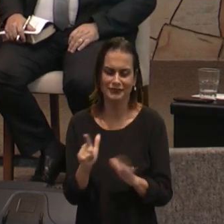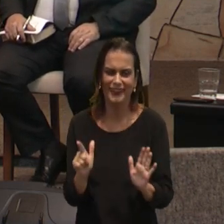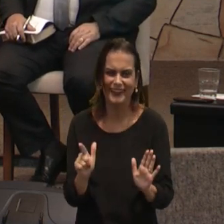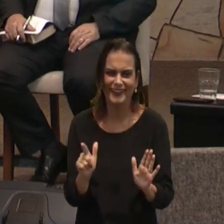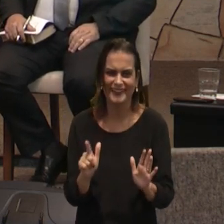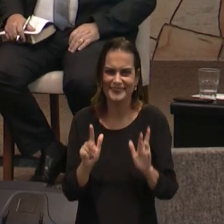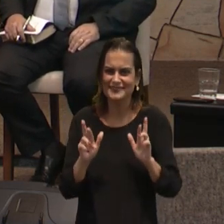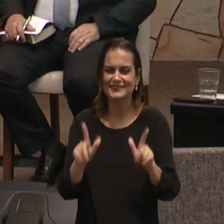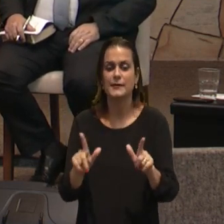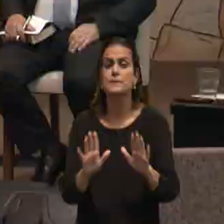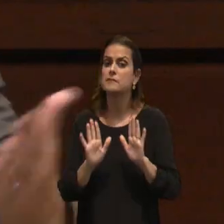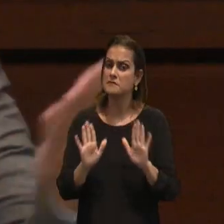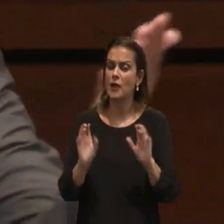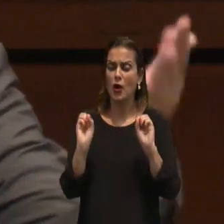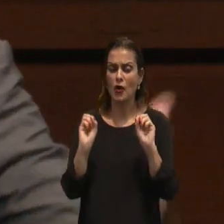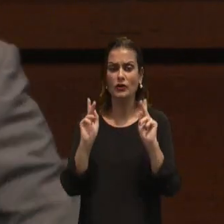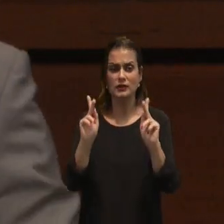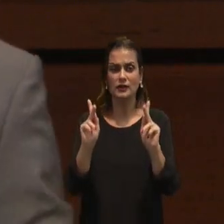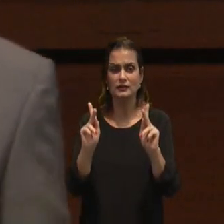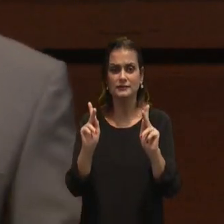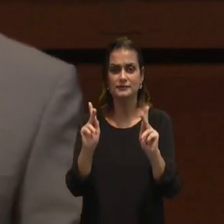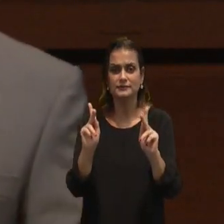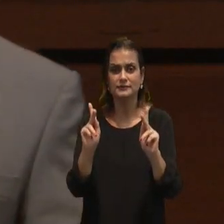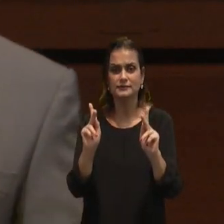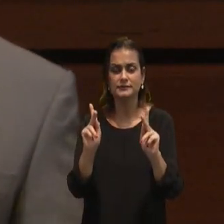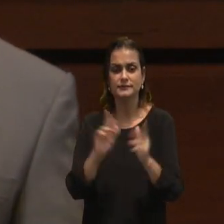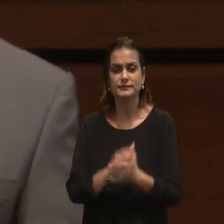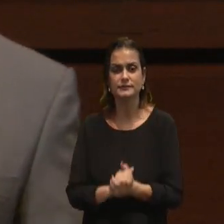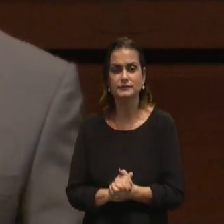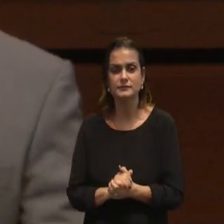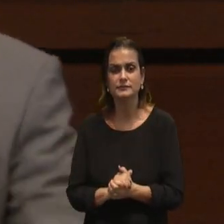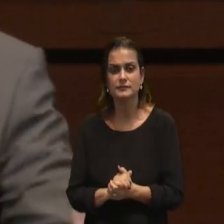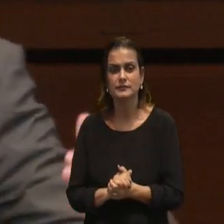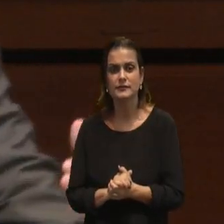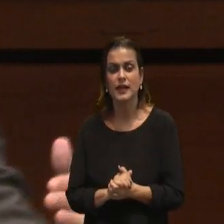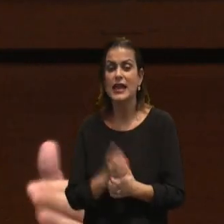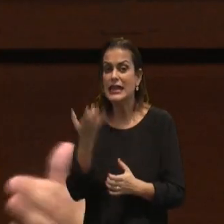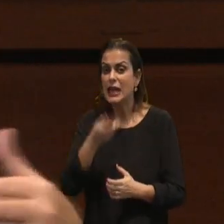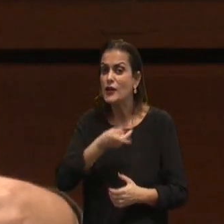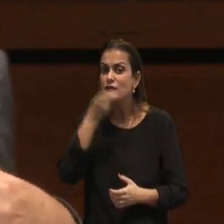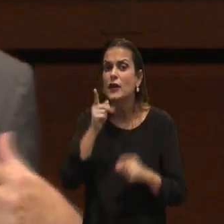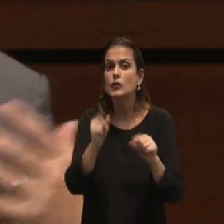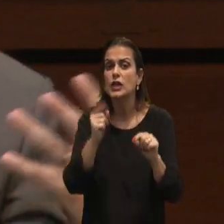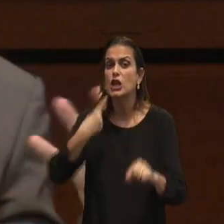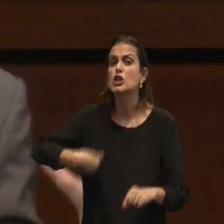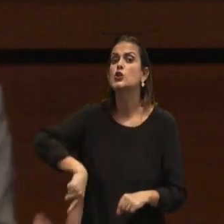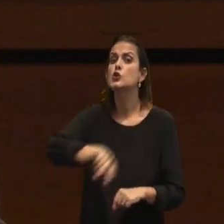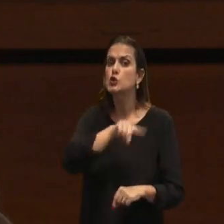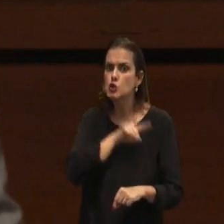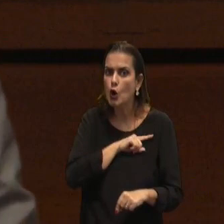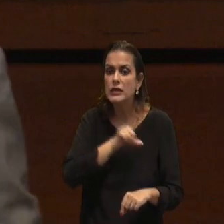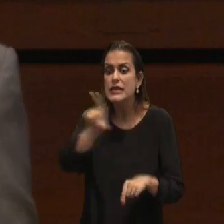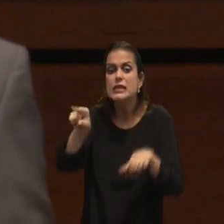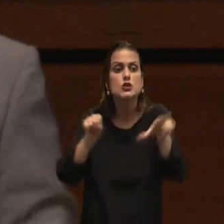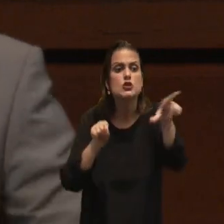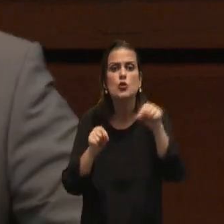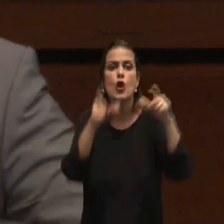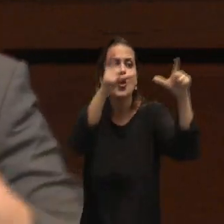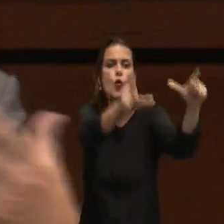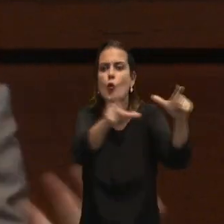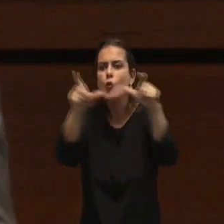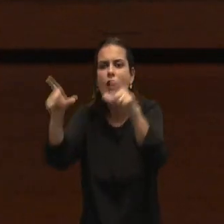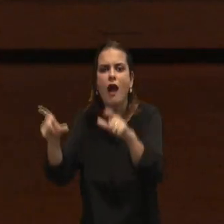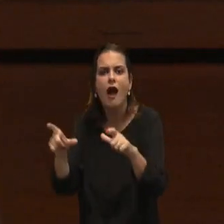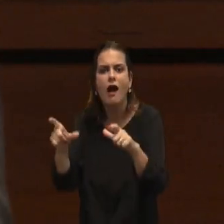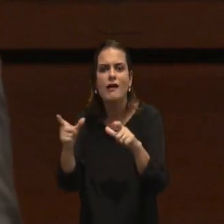assim simpático, mas tudo bem, vamos prosseguir. O que eu quero dizer é que nós elencamos lugares, que nós